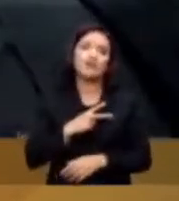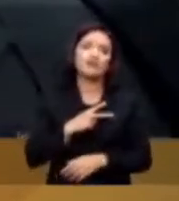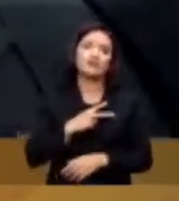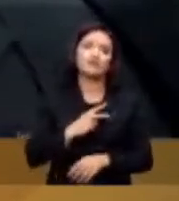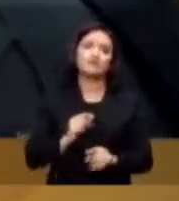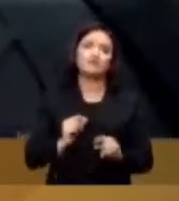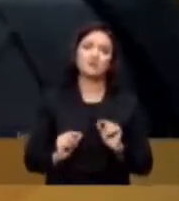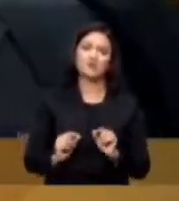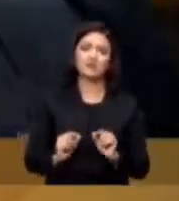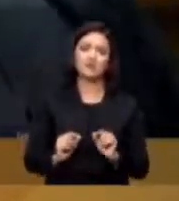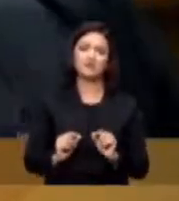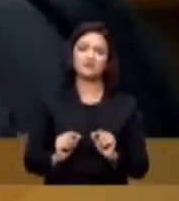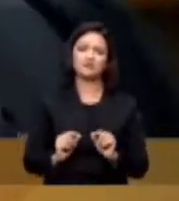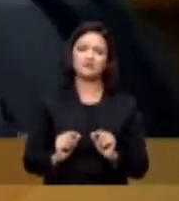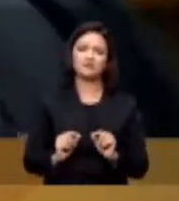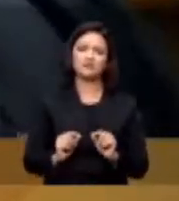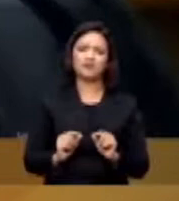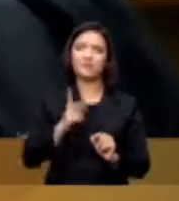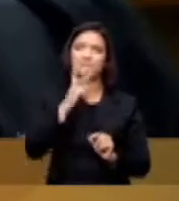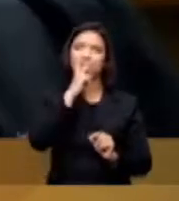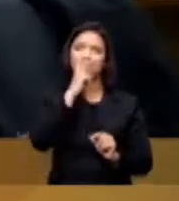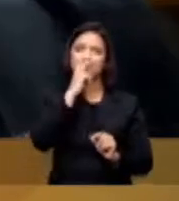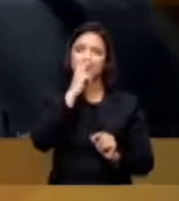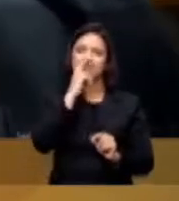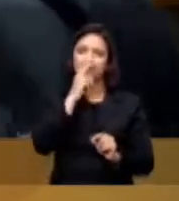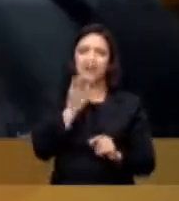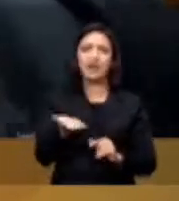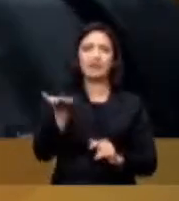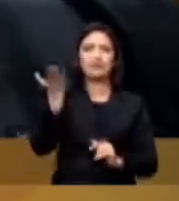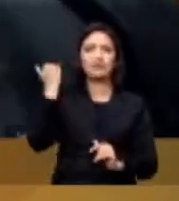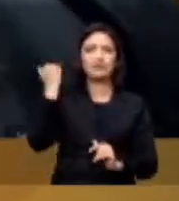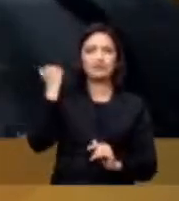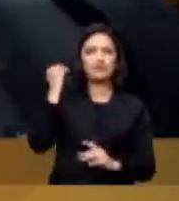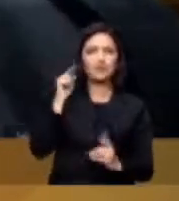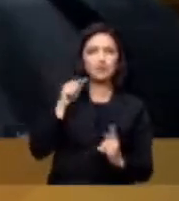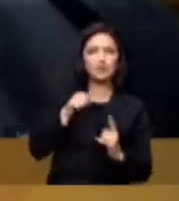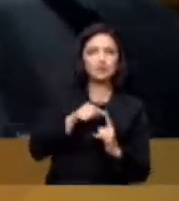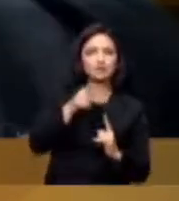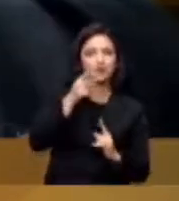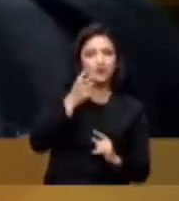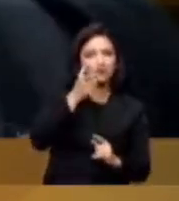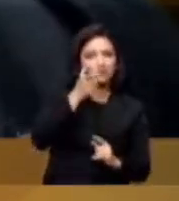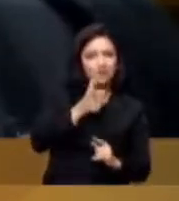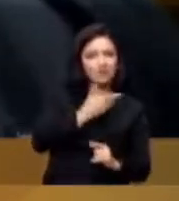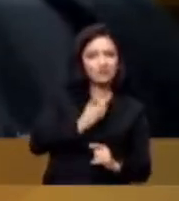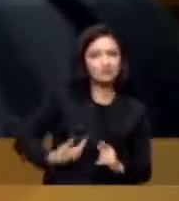mera vagueza do que era na origem interesse público, de qualquer